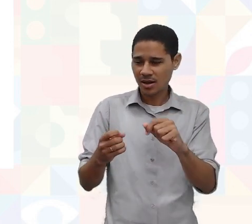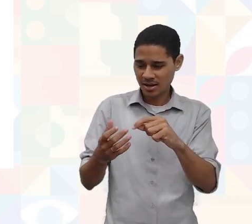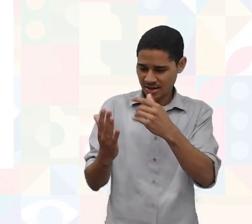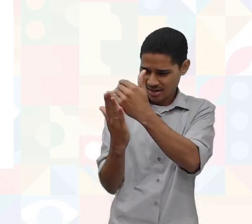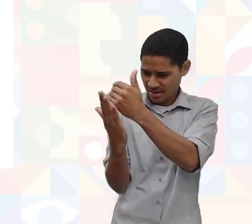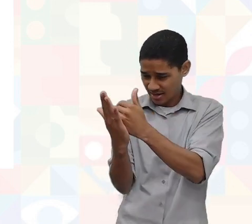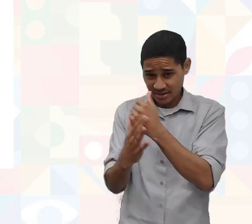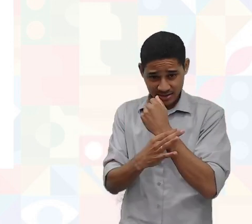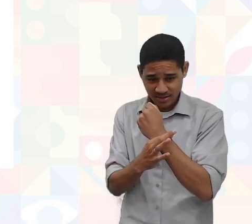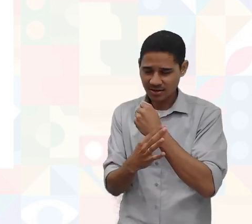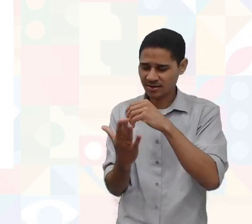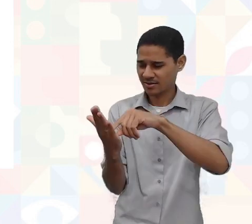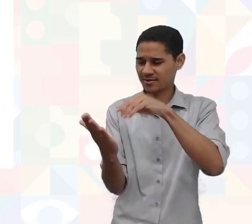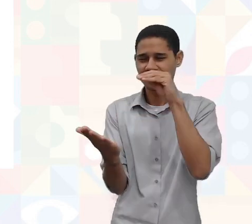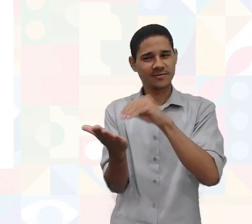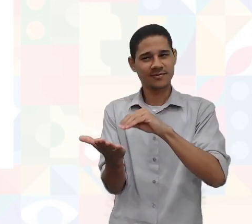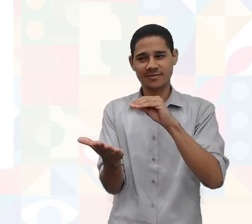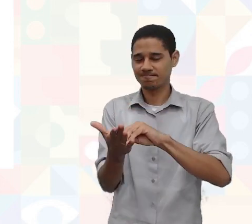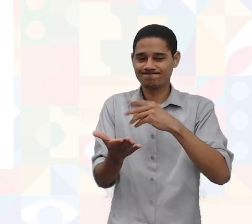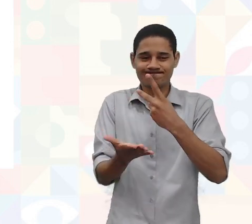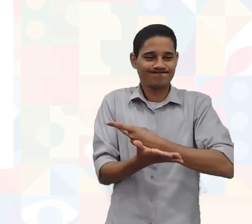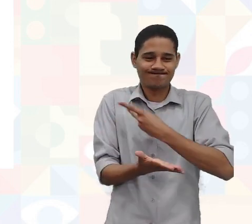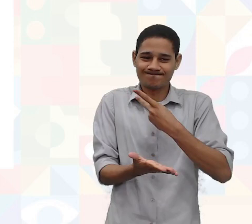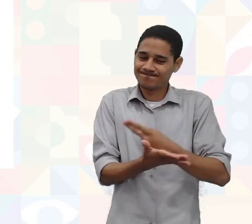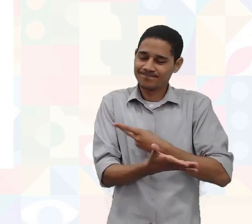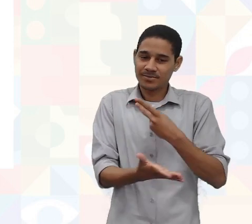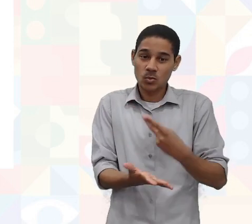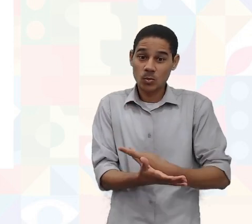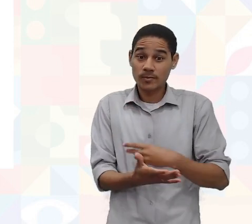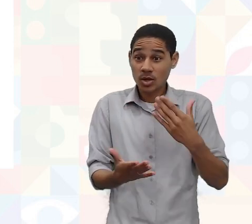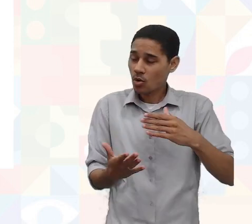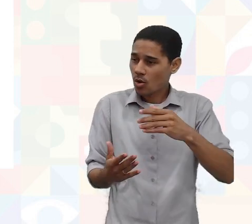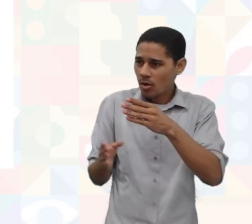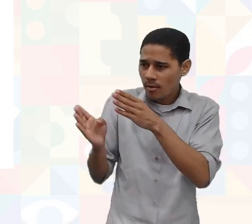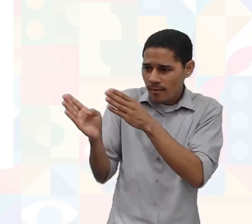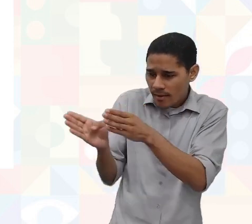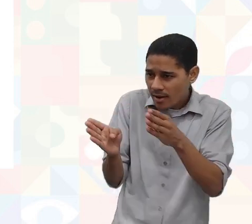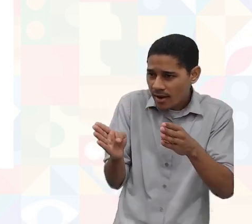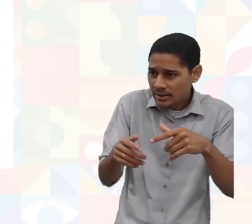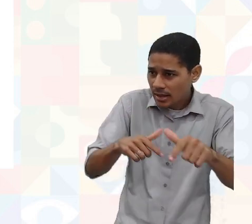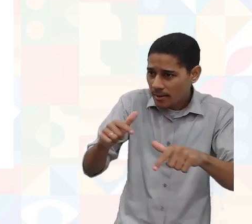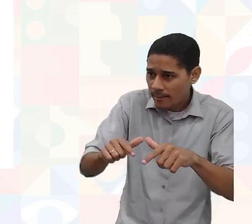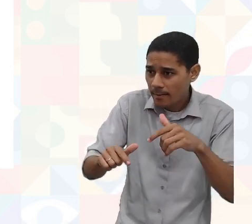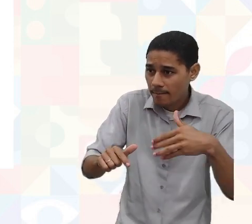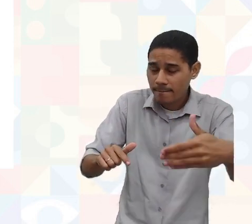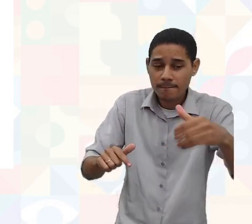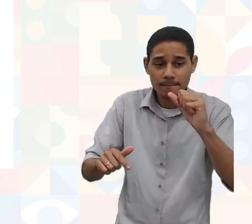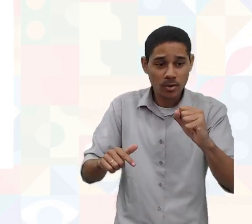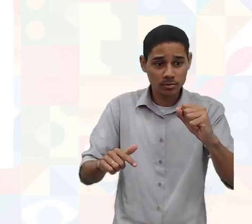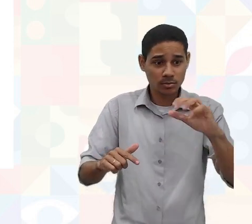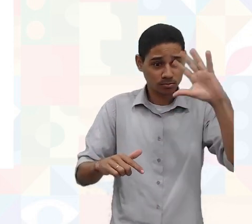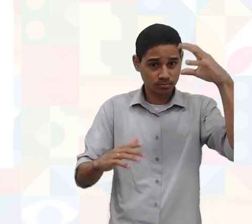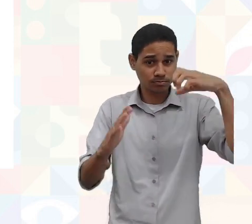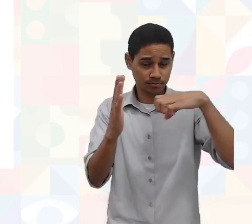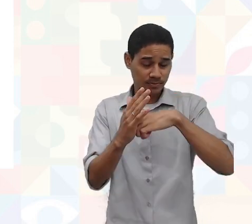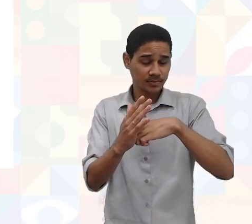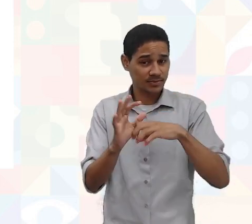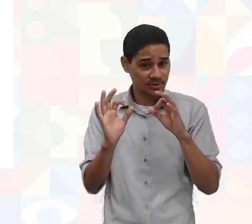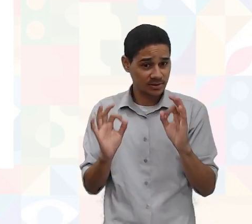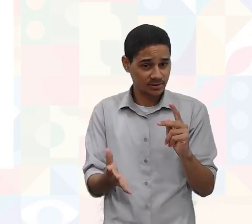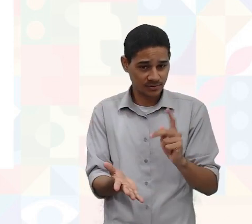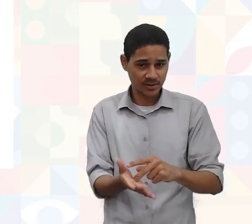de segurança ou em procedimentos de trabalho que podem levar a acidentes reais se não forem